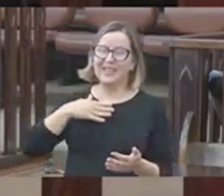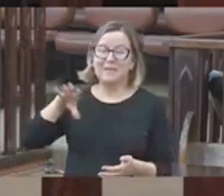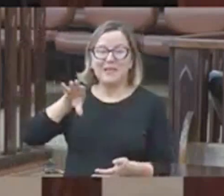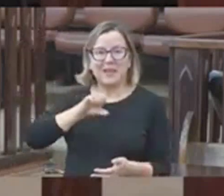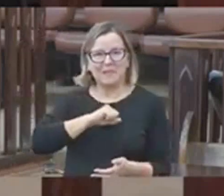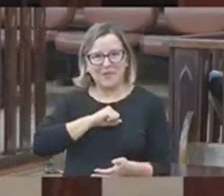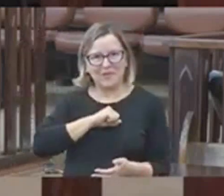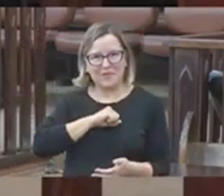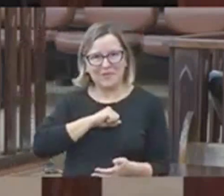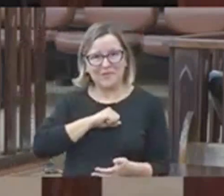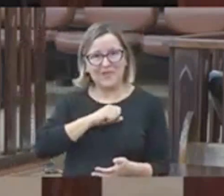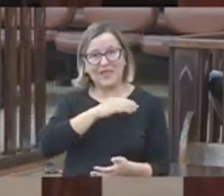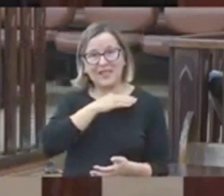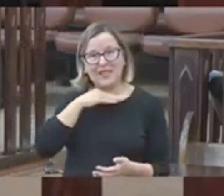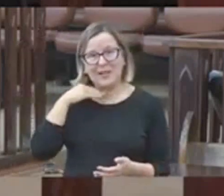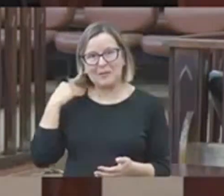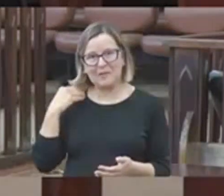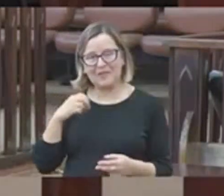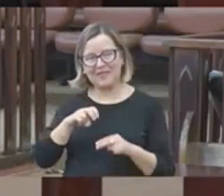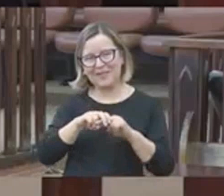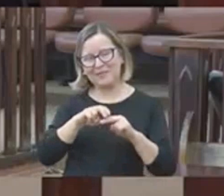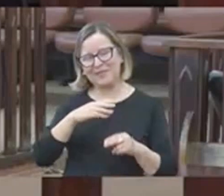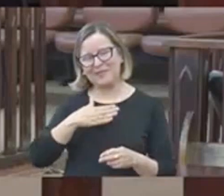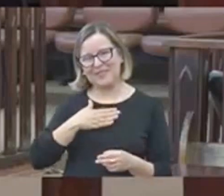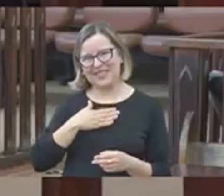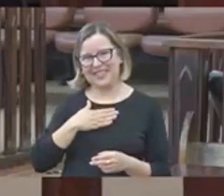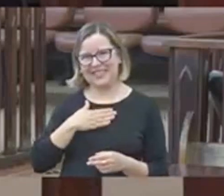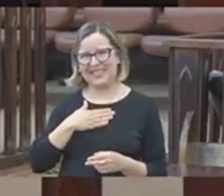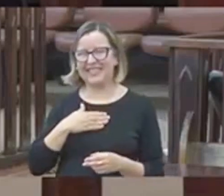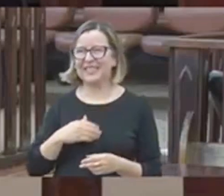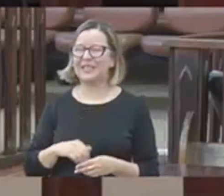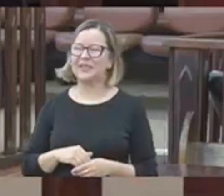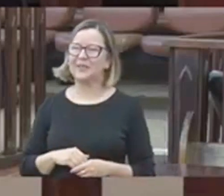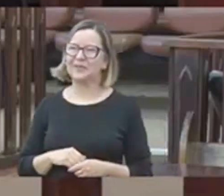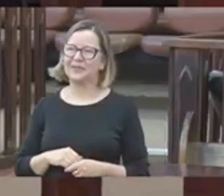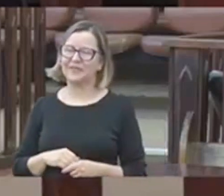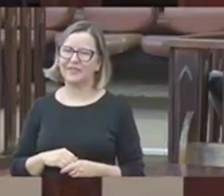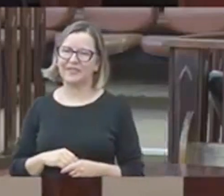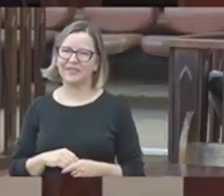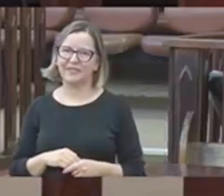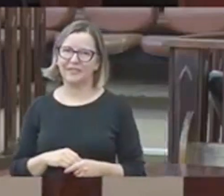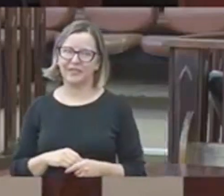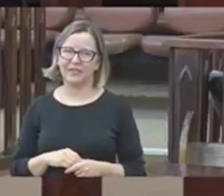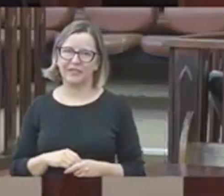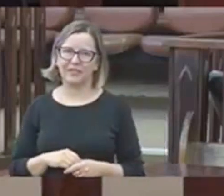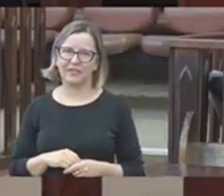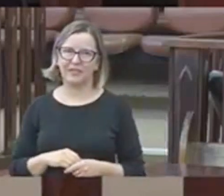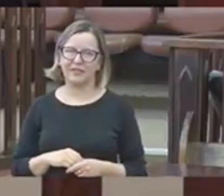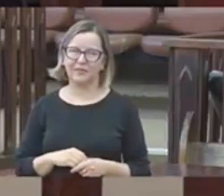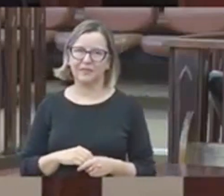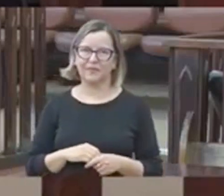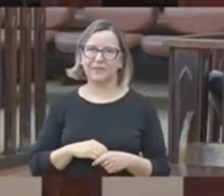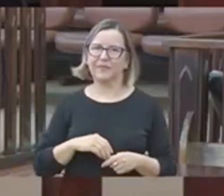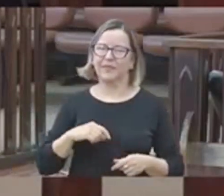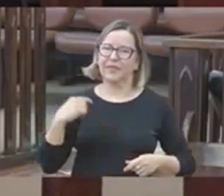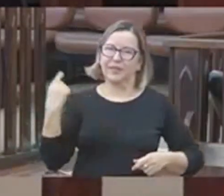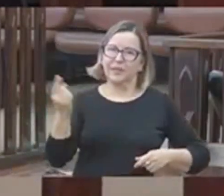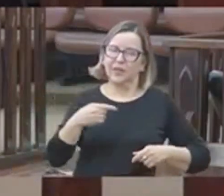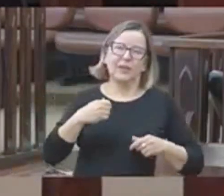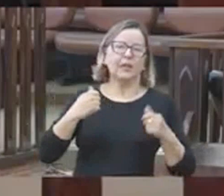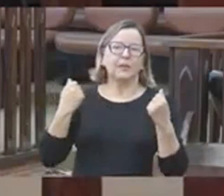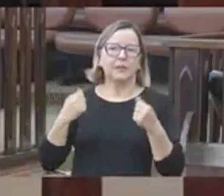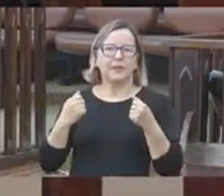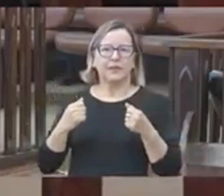de arrependimento genuíno, que se segue tanto de pedido de perdão,